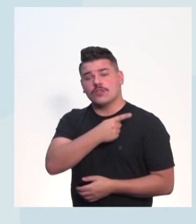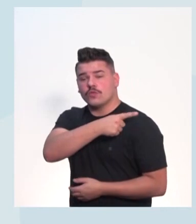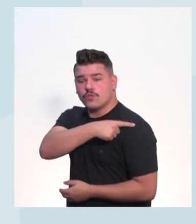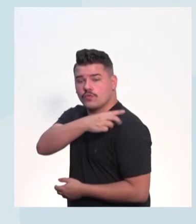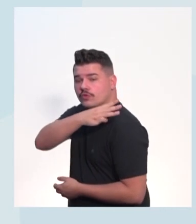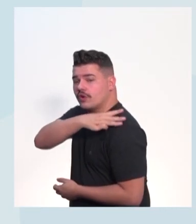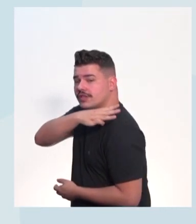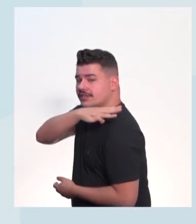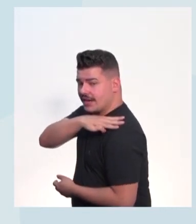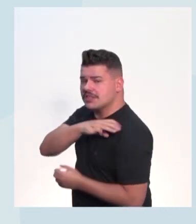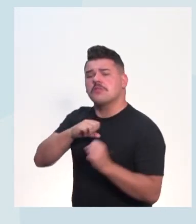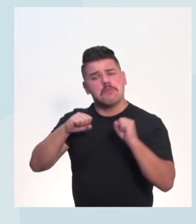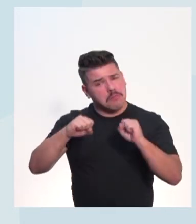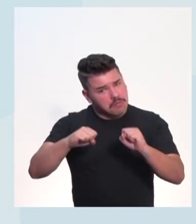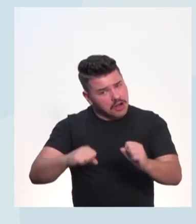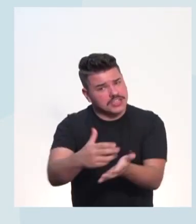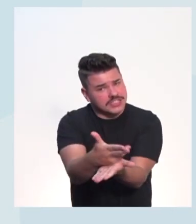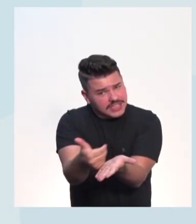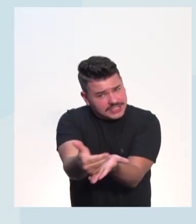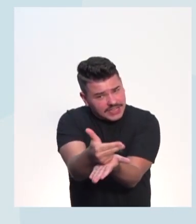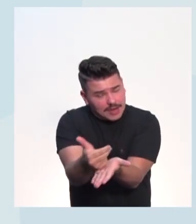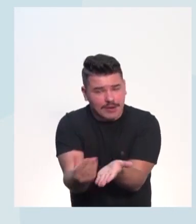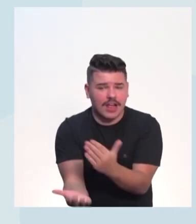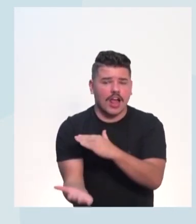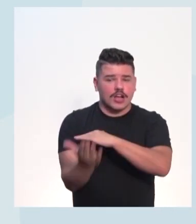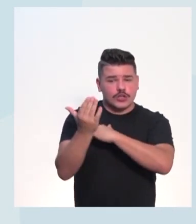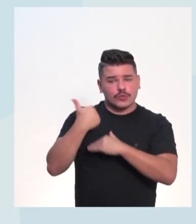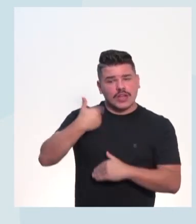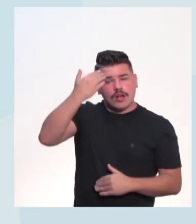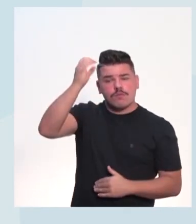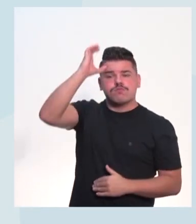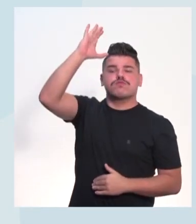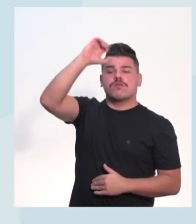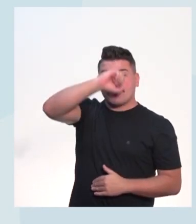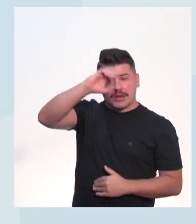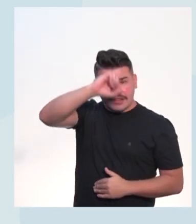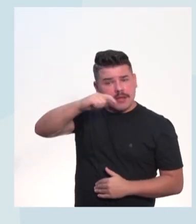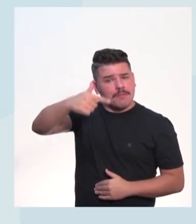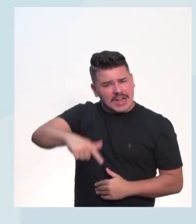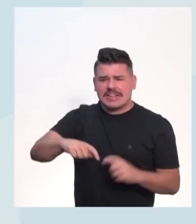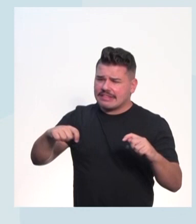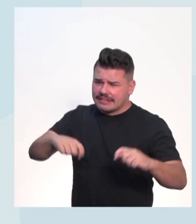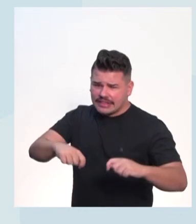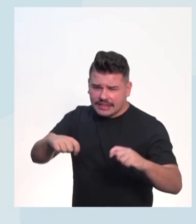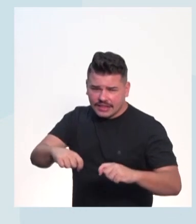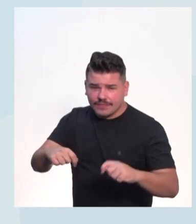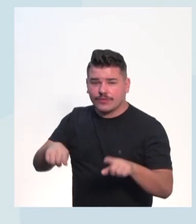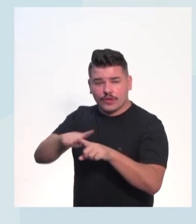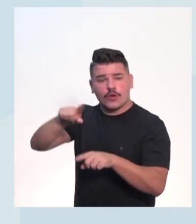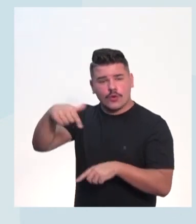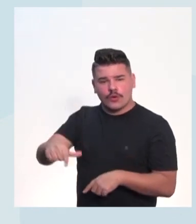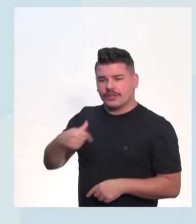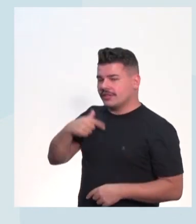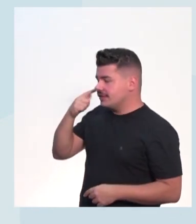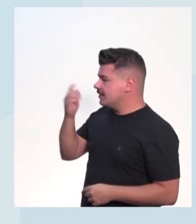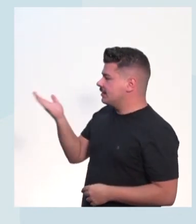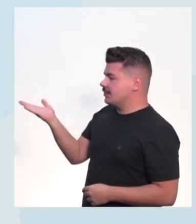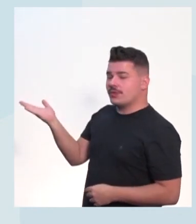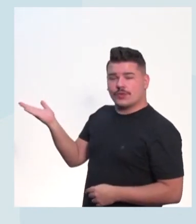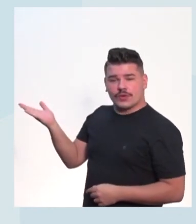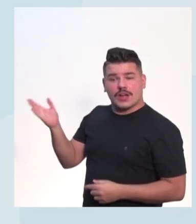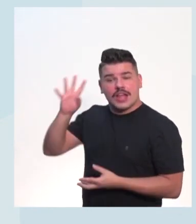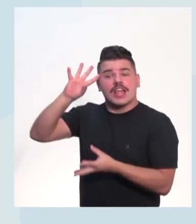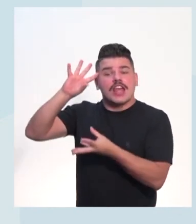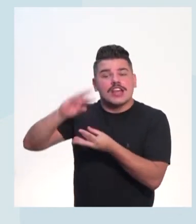pode desenhar para entender melhor alguma coisa, certo? Quinta técnica, resumos. Essa daí, eu acho que todo